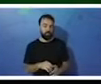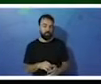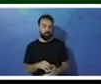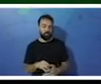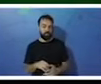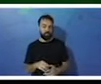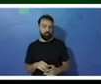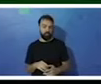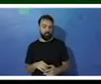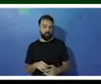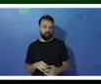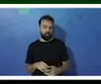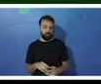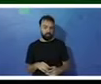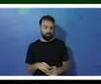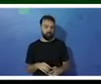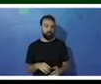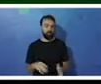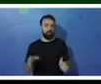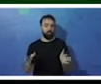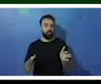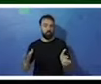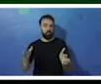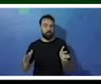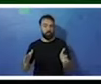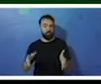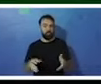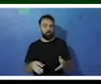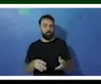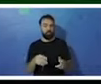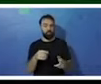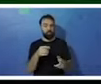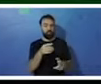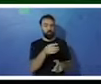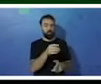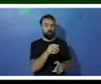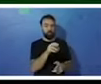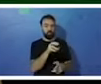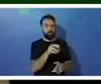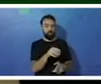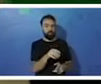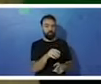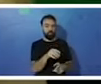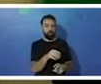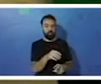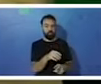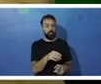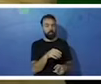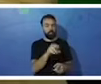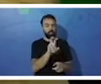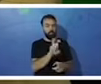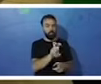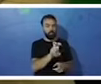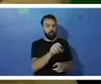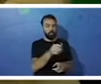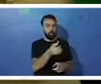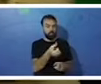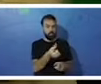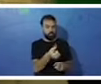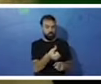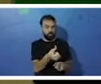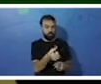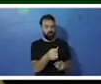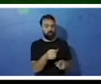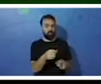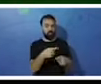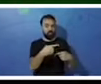só, está aqui, né? 8 vezes 7, ou 7 vezes o 8, que é igual a 56. E